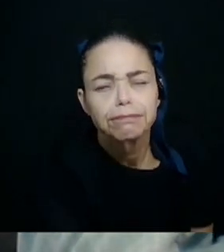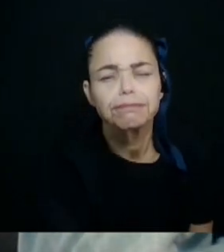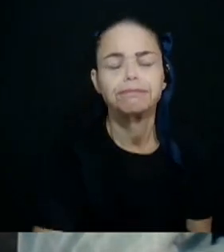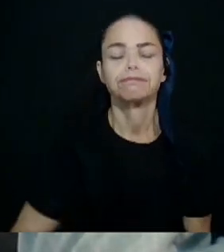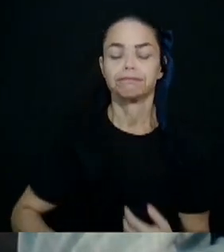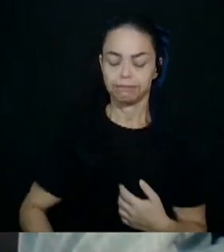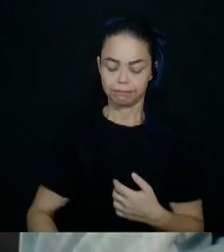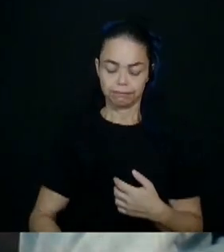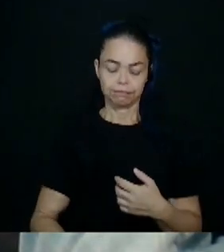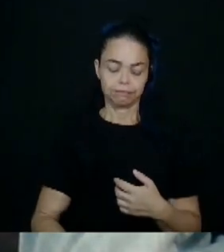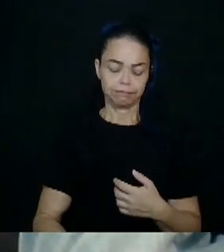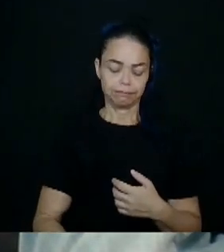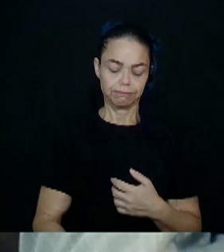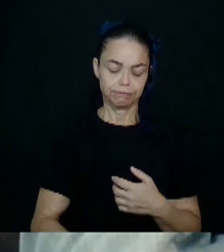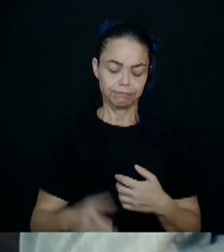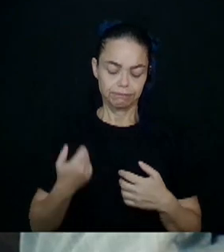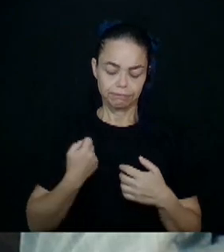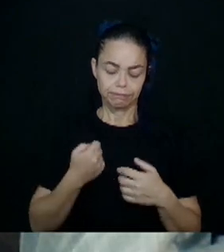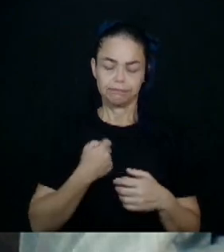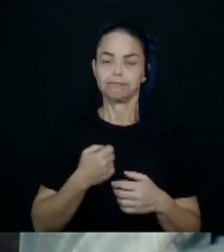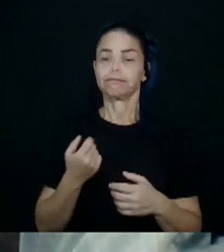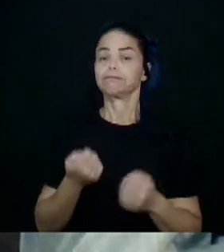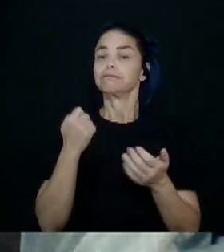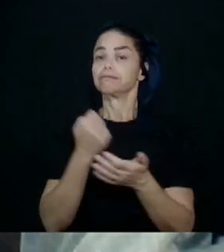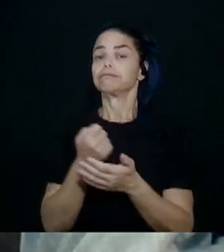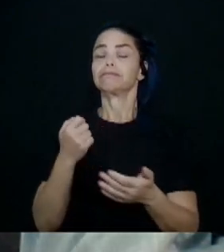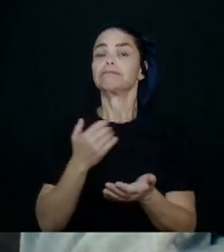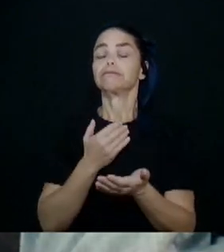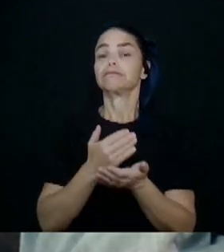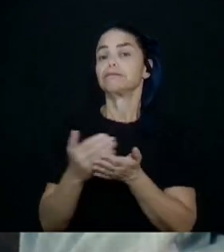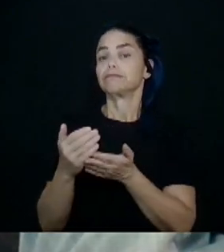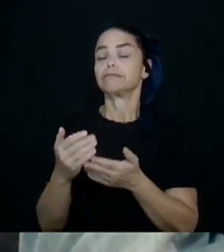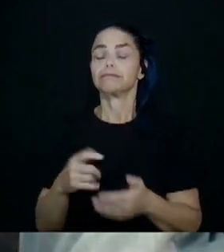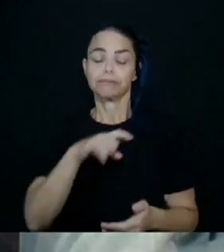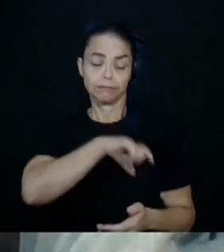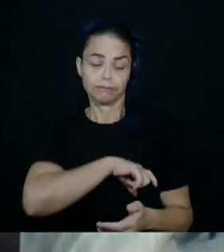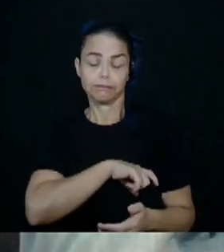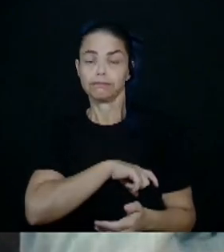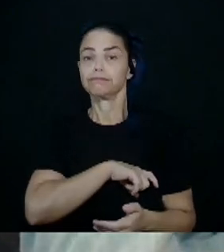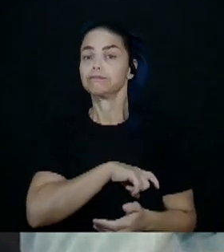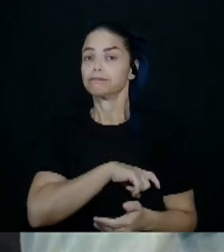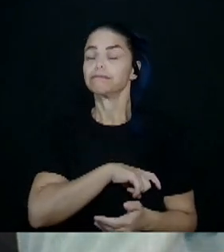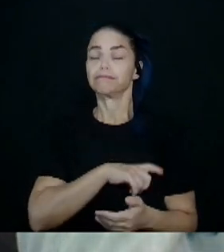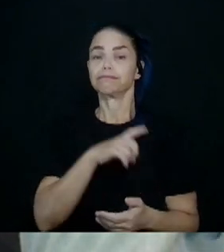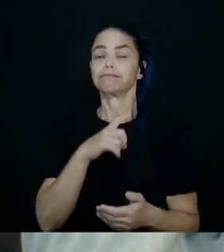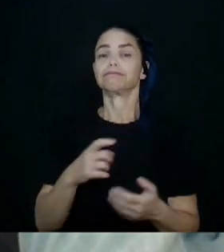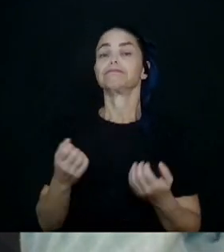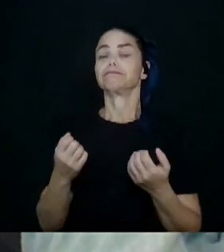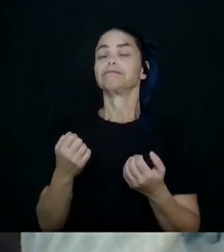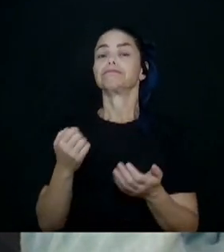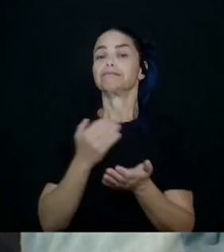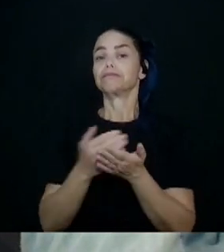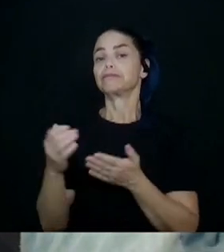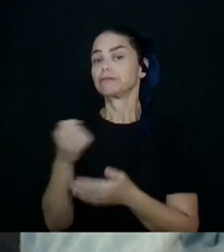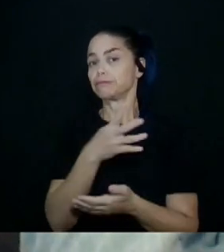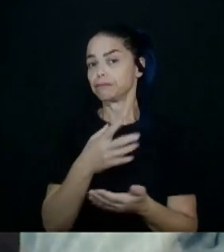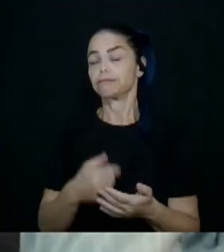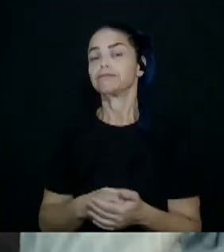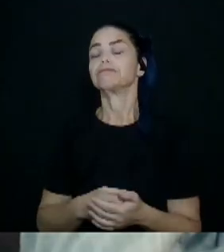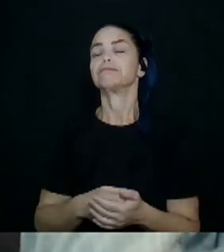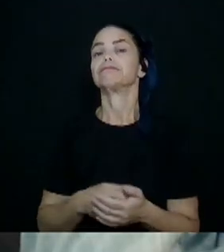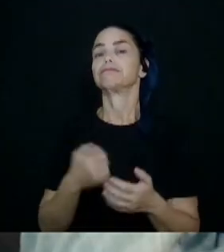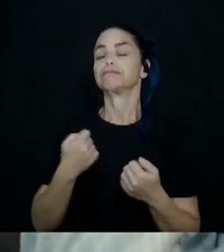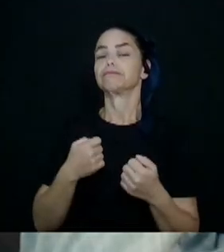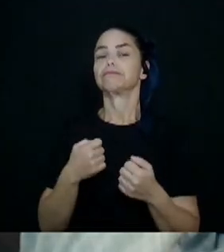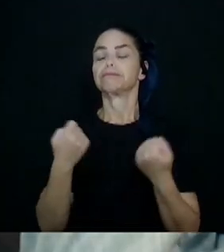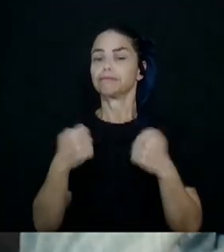pessoa que acabou de tirar a habilitação e não tem aquele manejo que outras pessoas podem ter. Então,